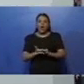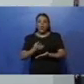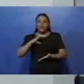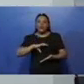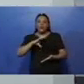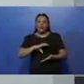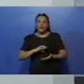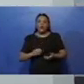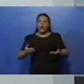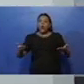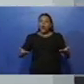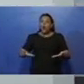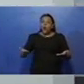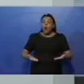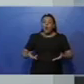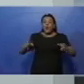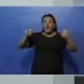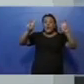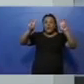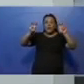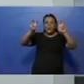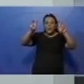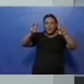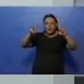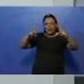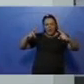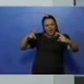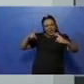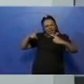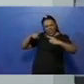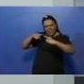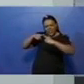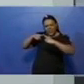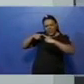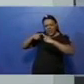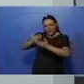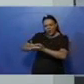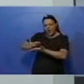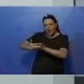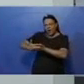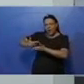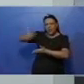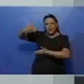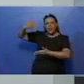hoje nós vamos ver um tema que é interligado ao tema anterior da nossa